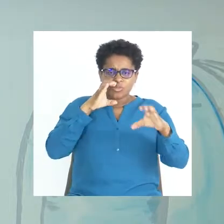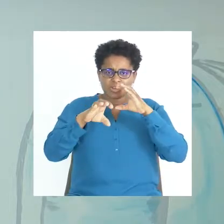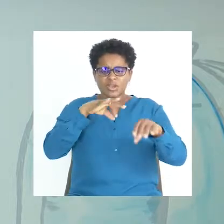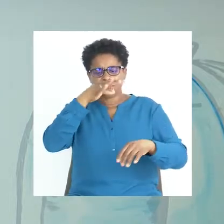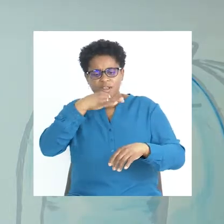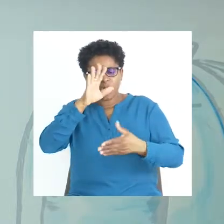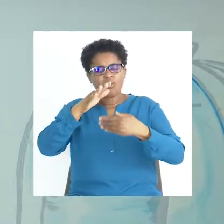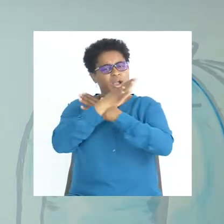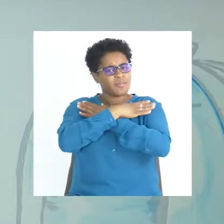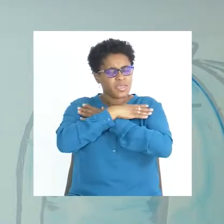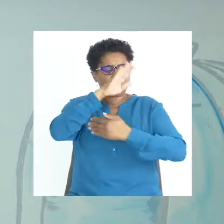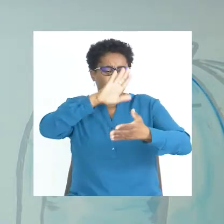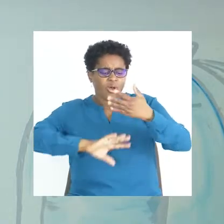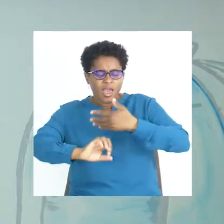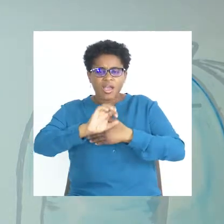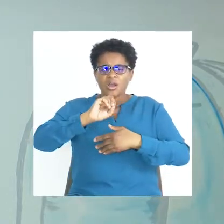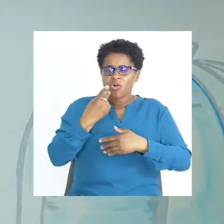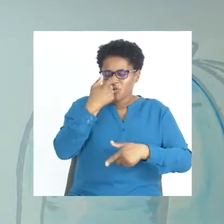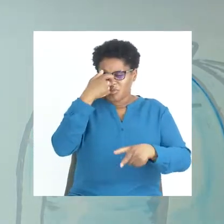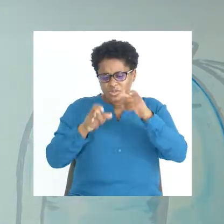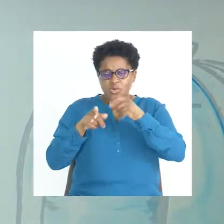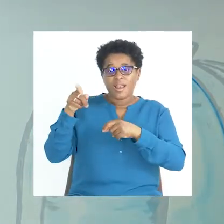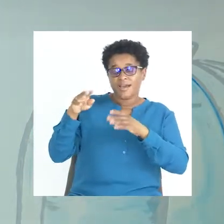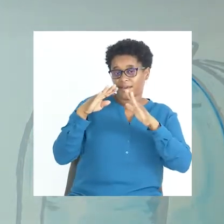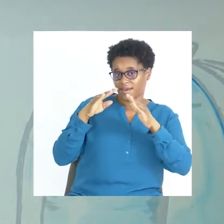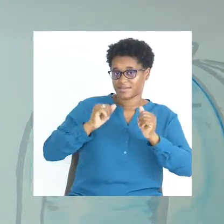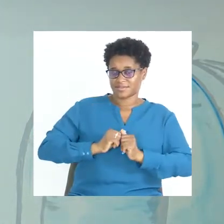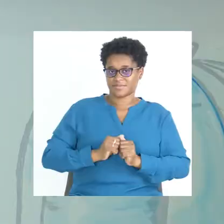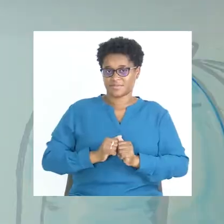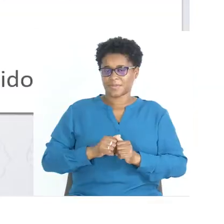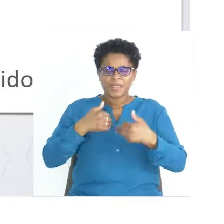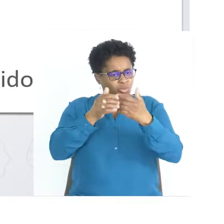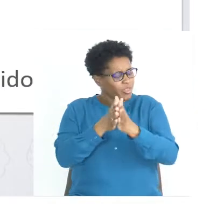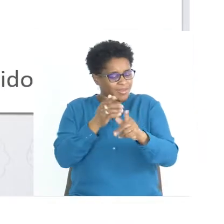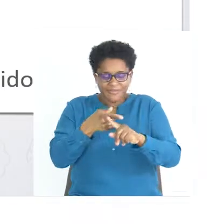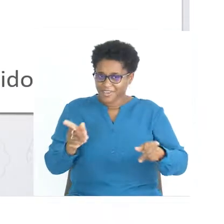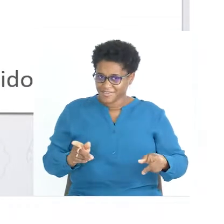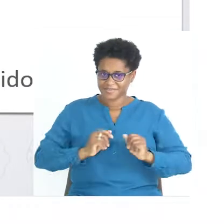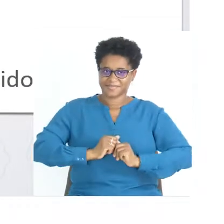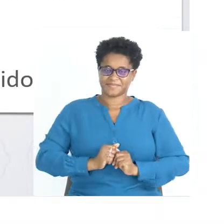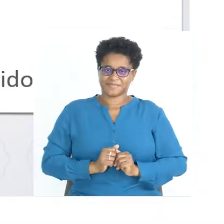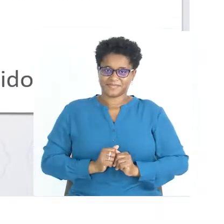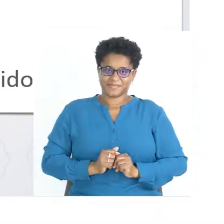falares com um amigo, com um colega ou então uma pessoa lá de casa. Totalmente diferente.